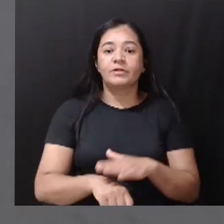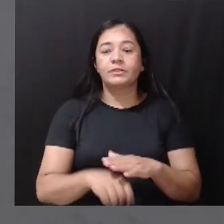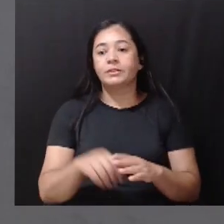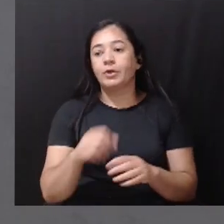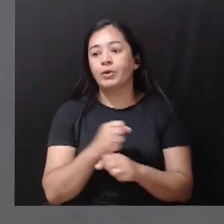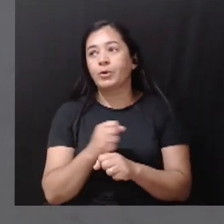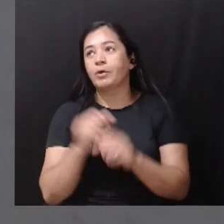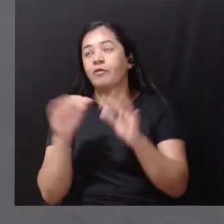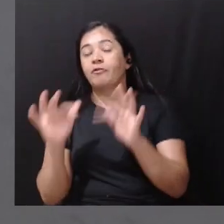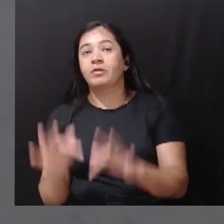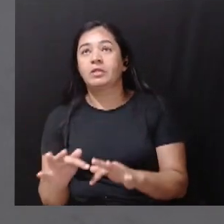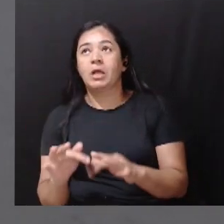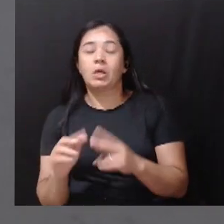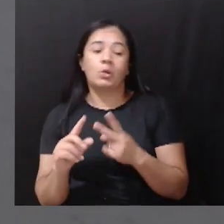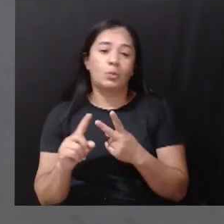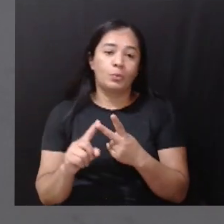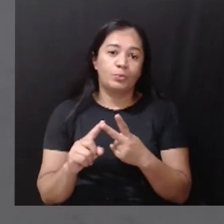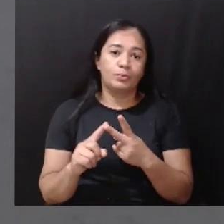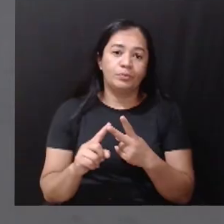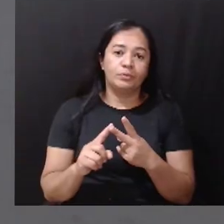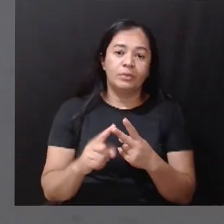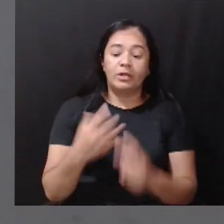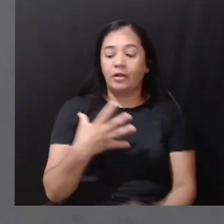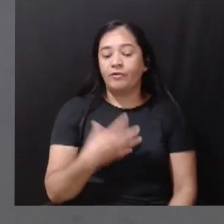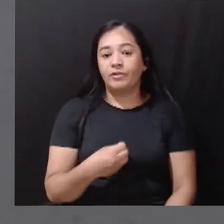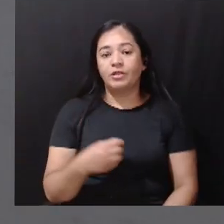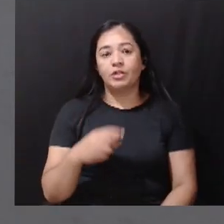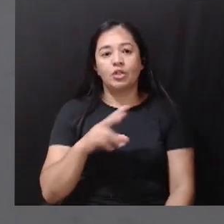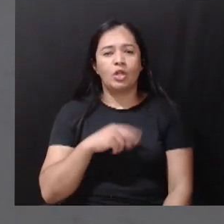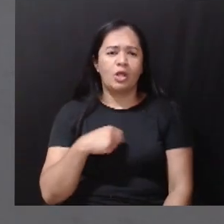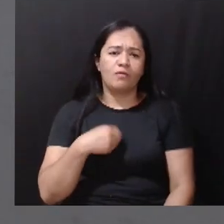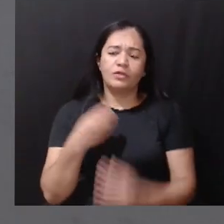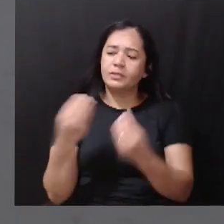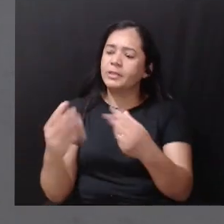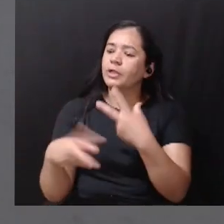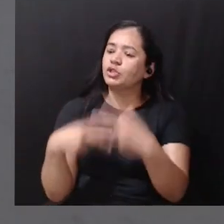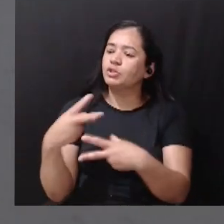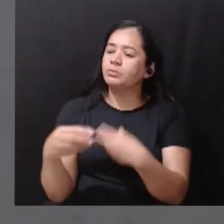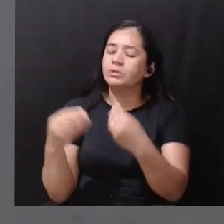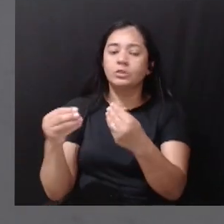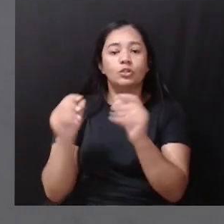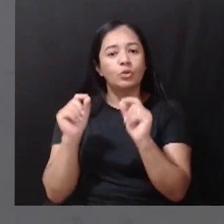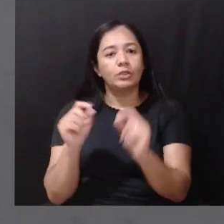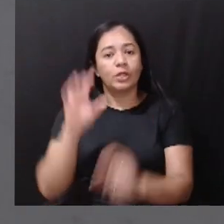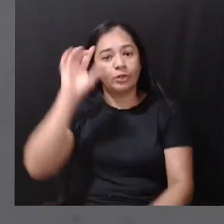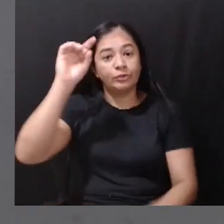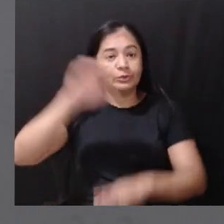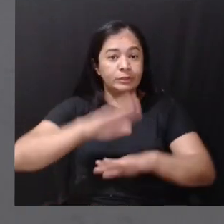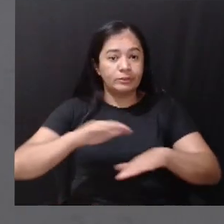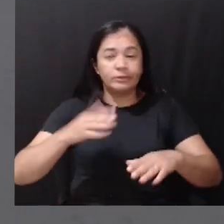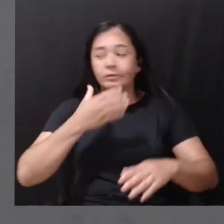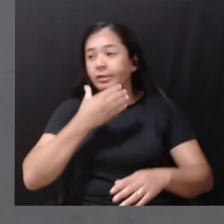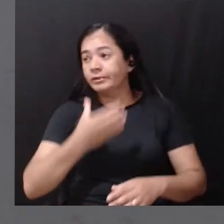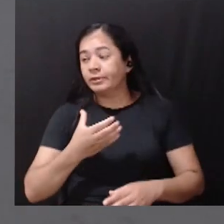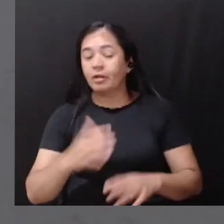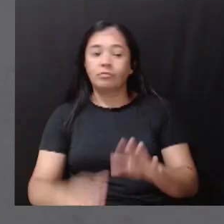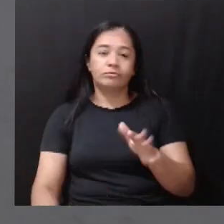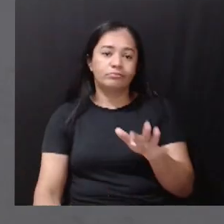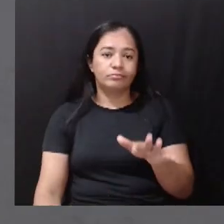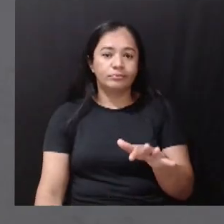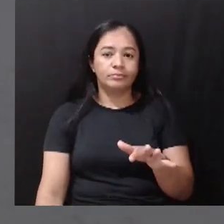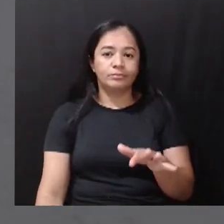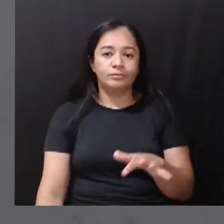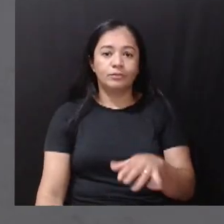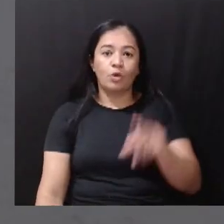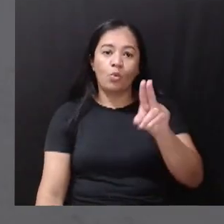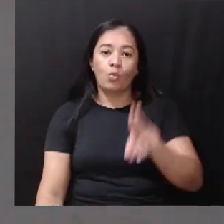ano, para quem tem filhos, poxa, o que eu vou dar de presente ali, Dia das Crianças, Natal, muitas vezes o uso do